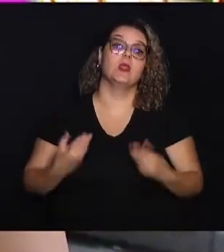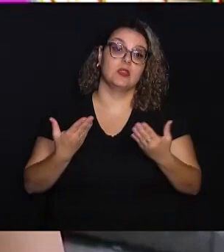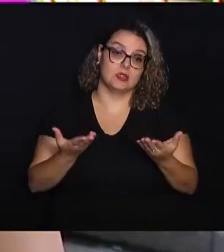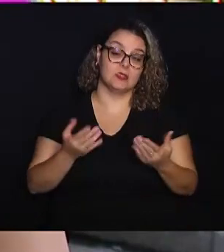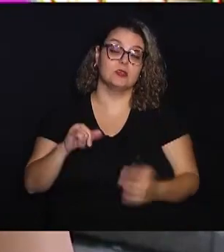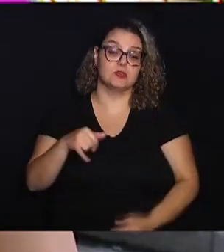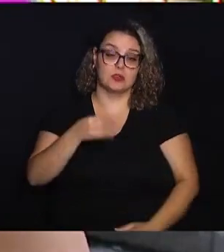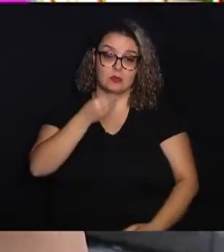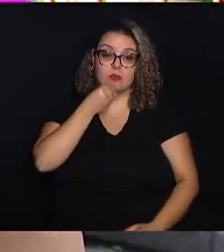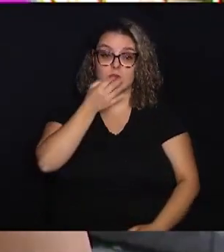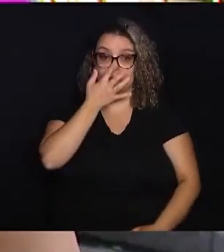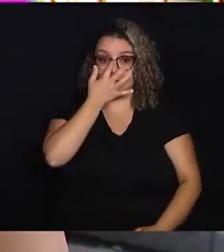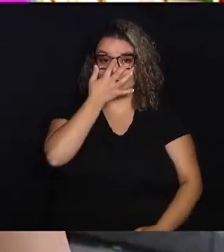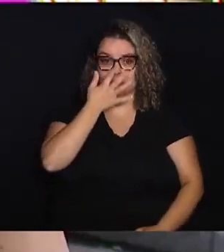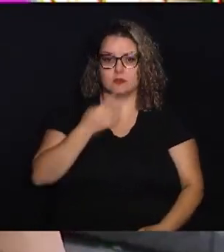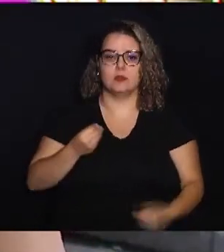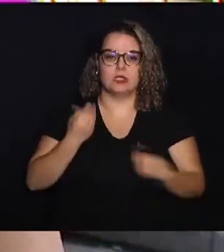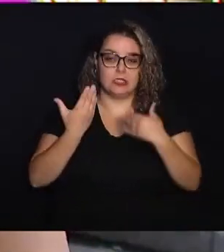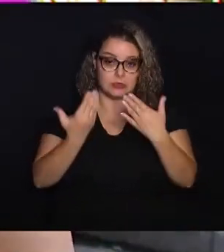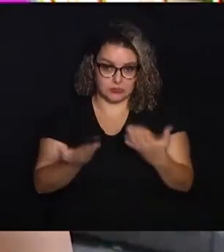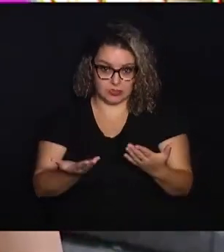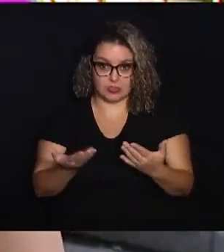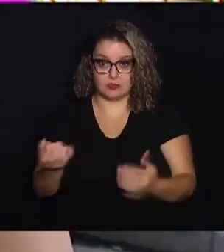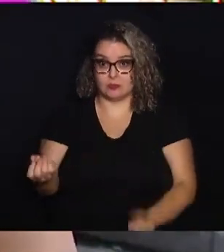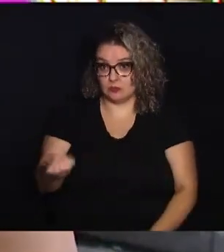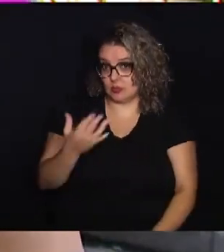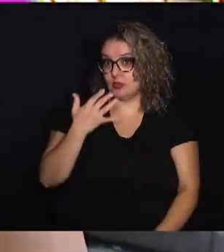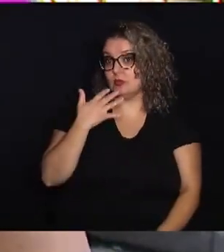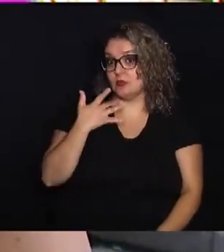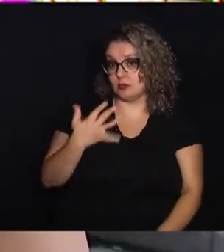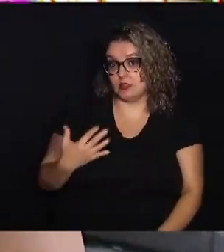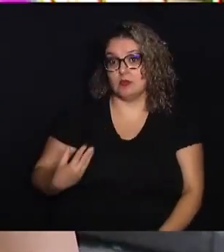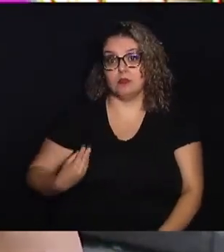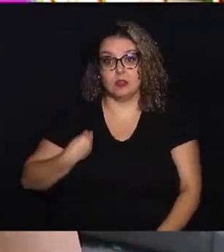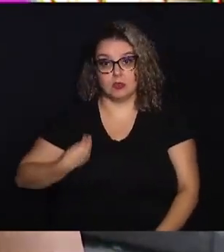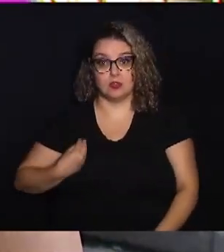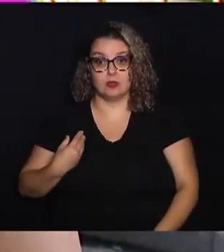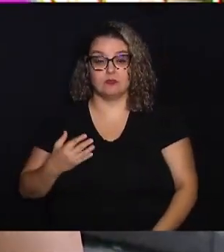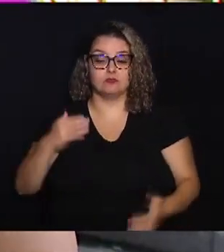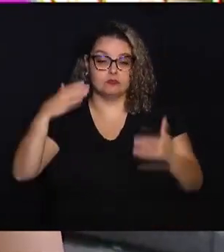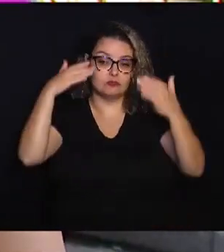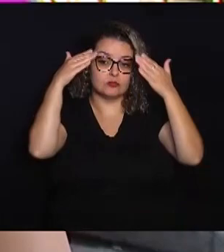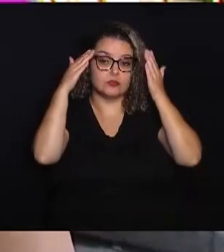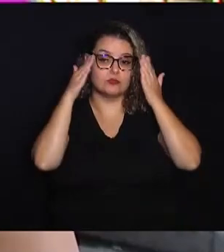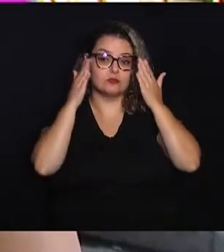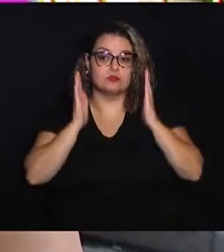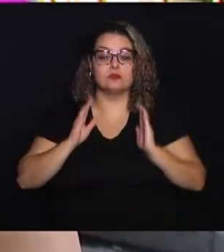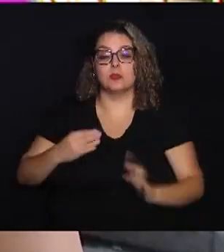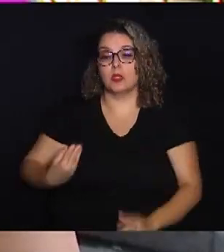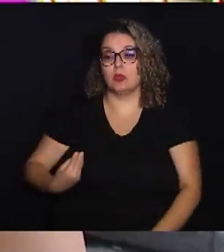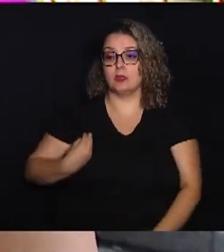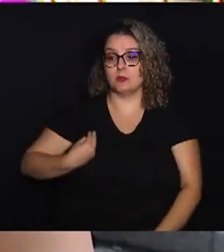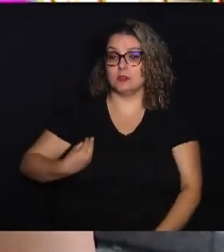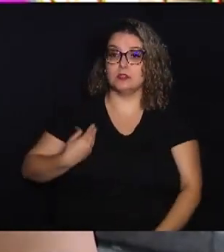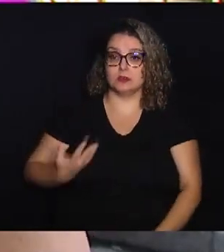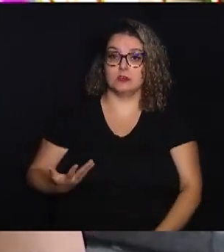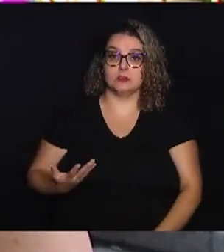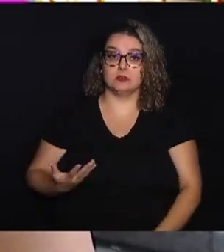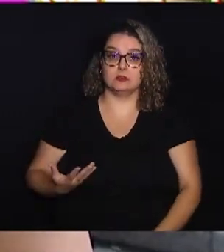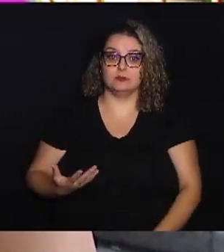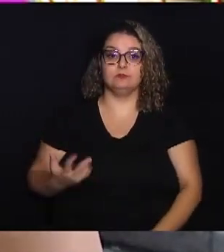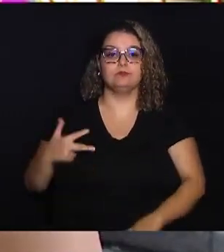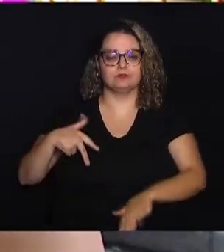das pessoas darem uma nova cor, né, para a sua vida, emoldurarem as suas vidas e saírem